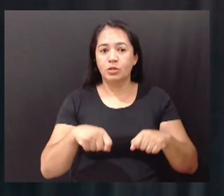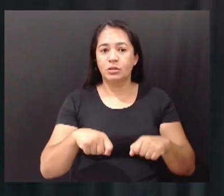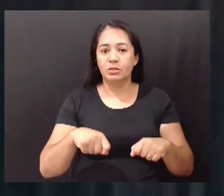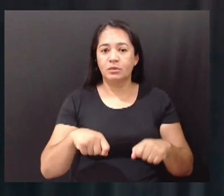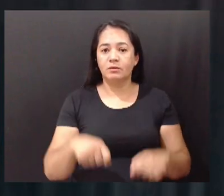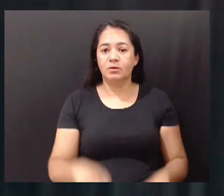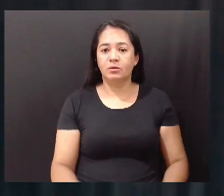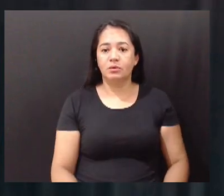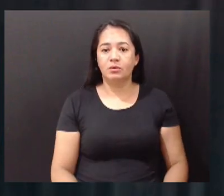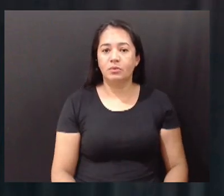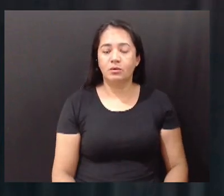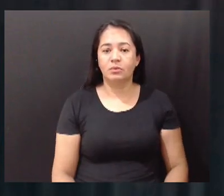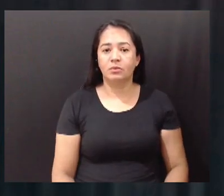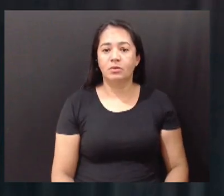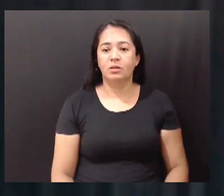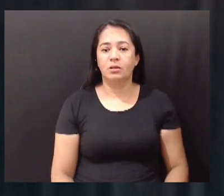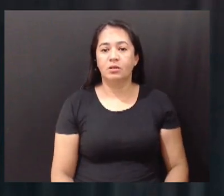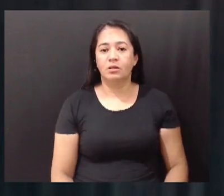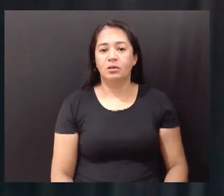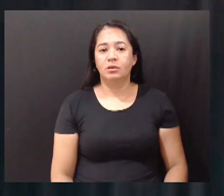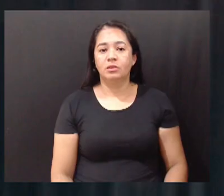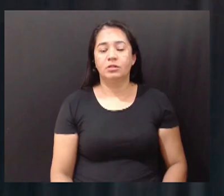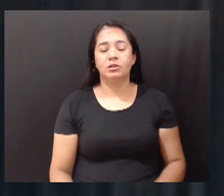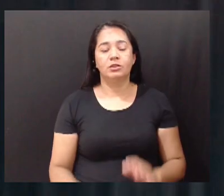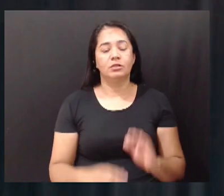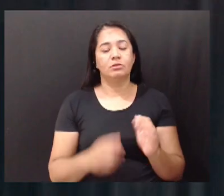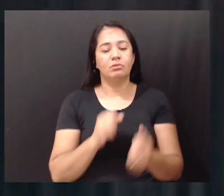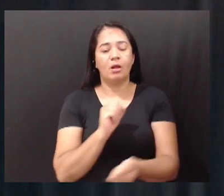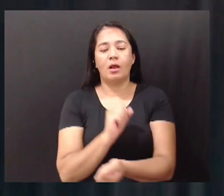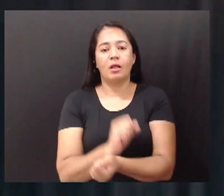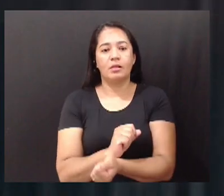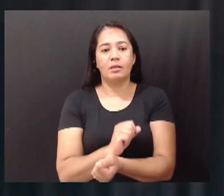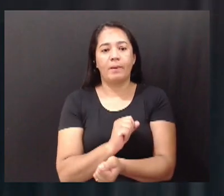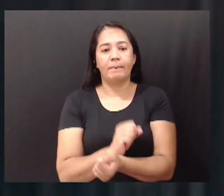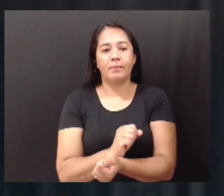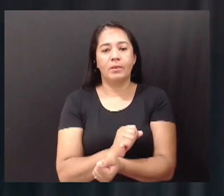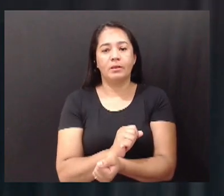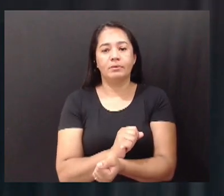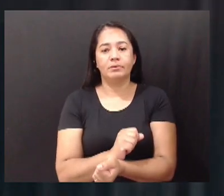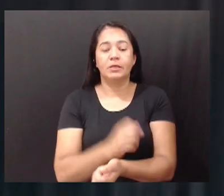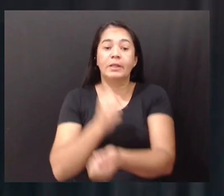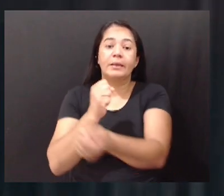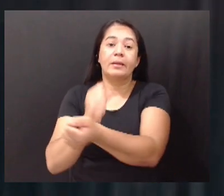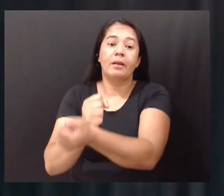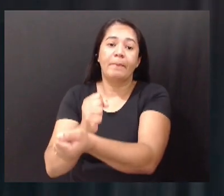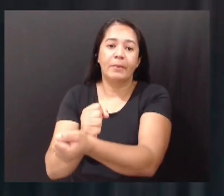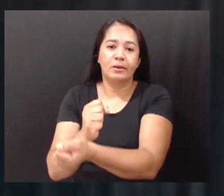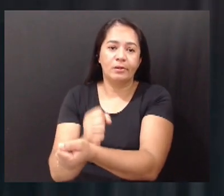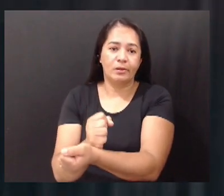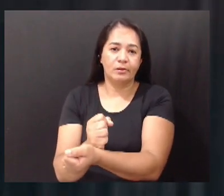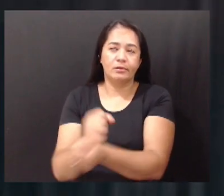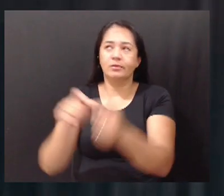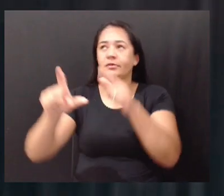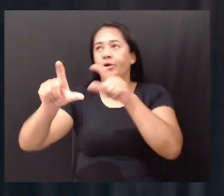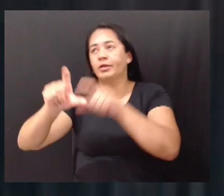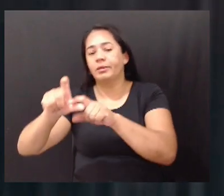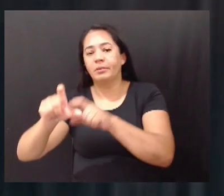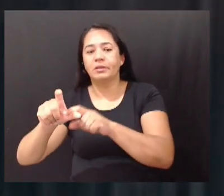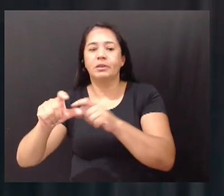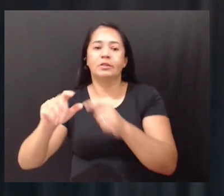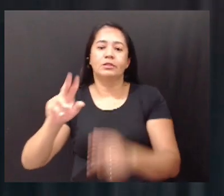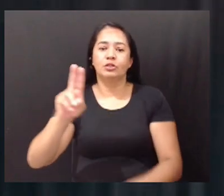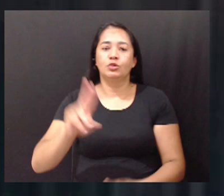de apresentar a dependência de uso de telas, por exemplo, né. Eh, as